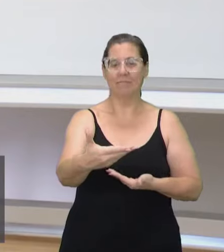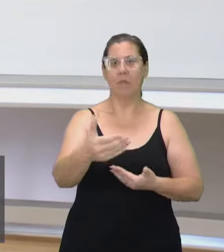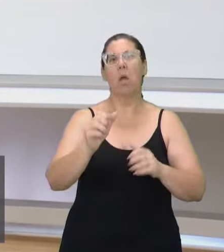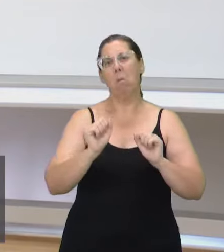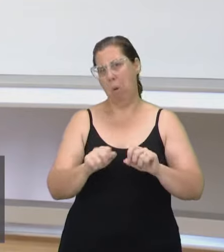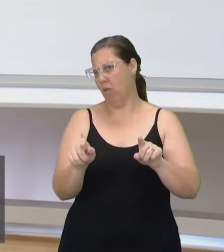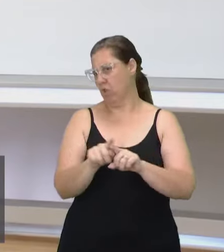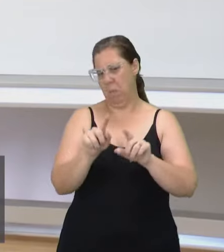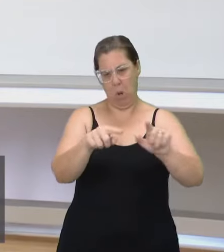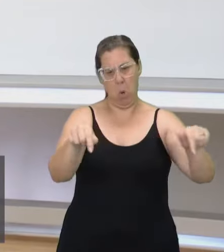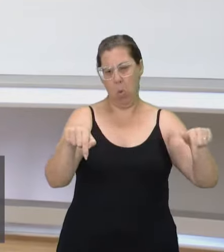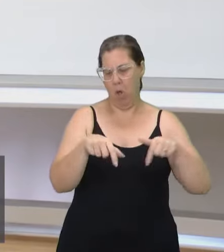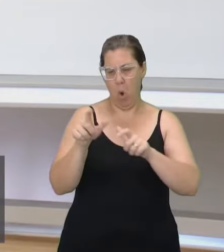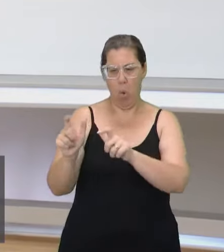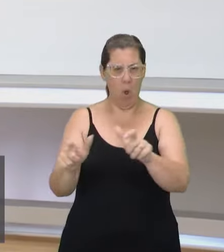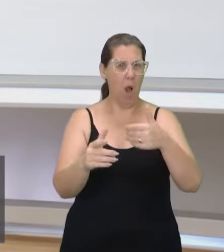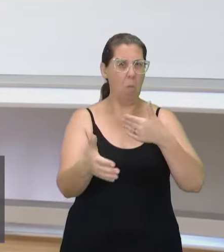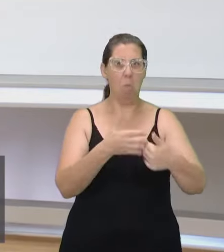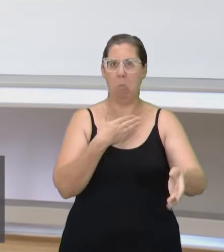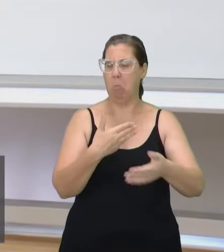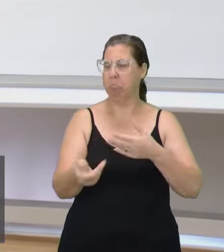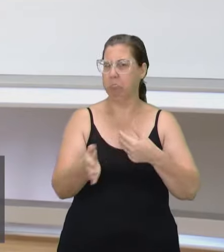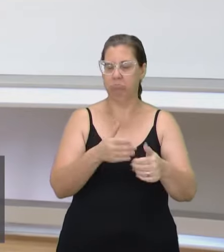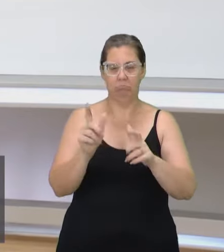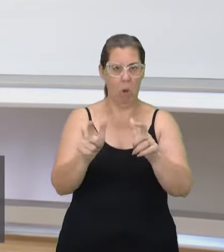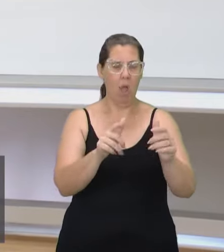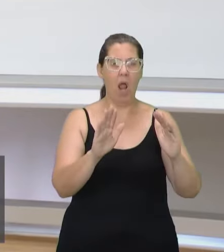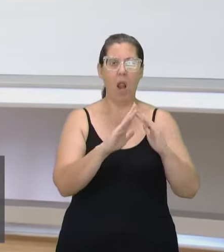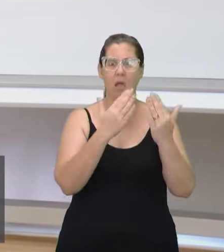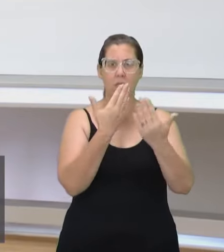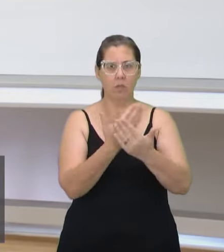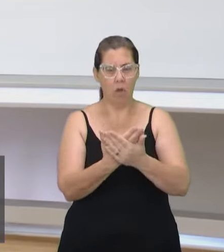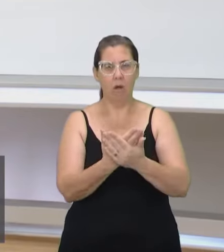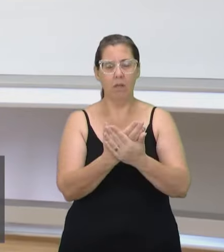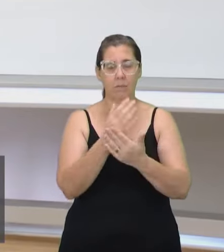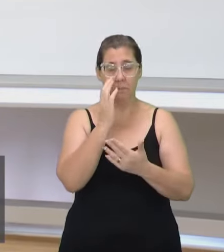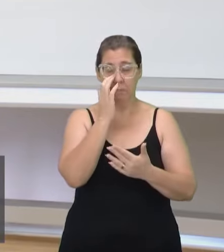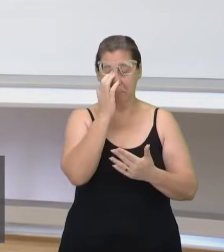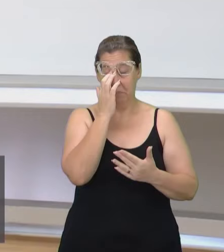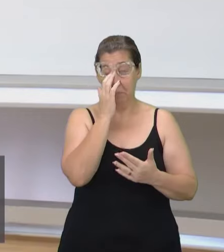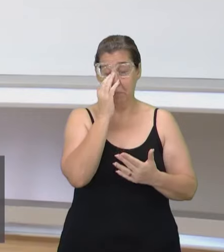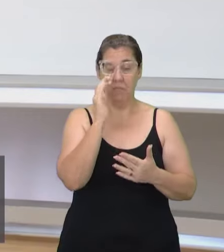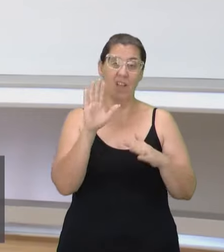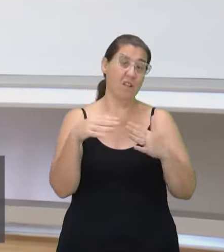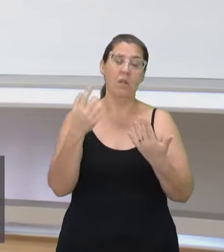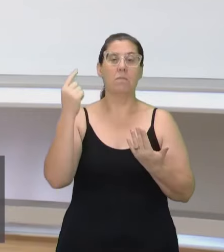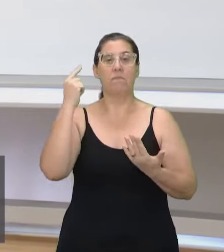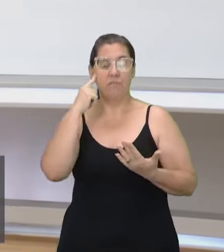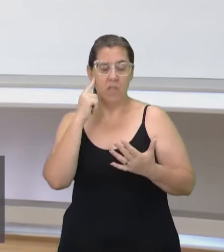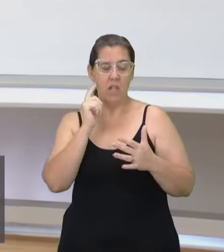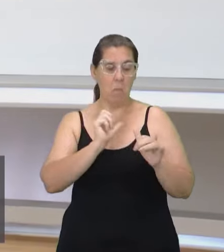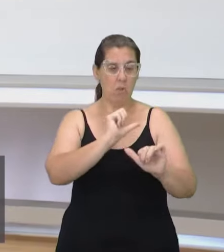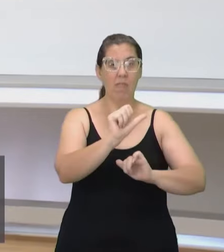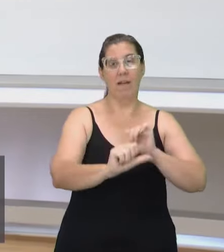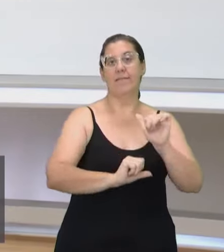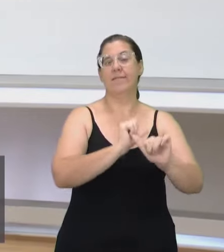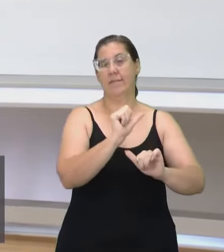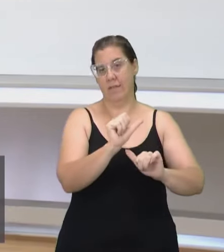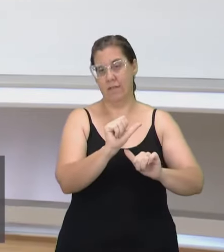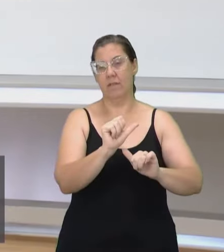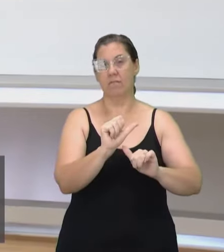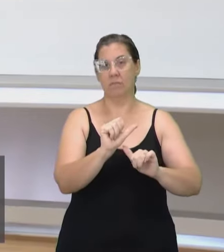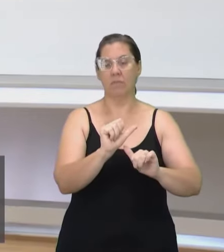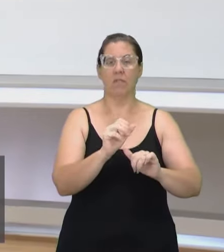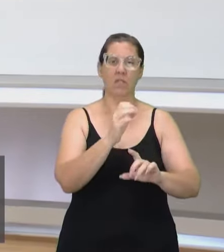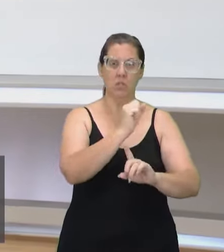pode ser também em outros ambientes escolares. A partir disso, então, é que a gente vai pensar as mudanças sociais, tá bom?